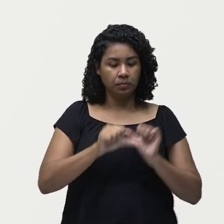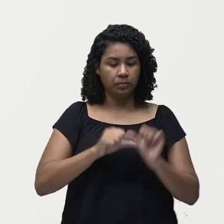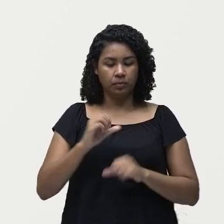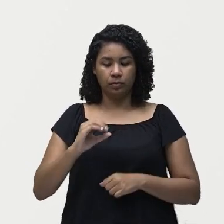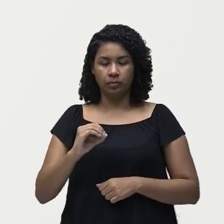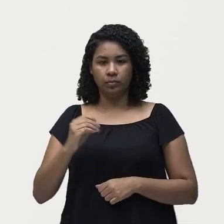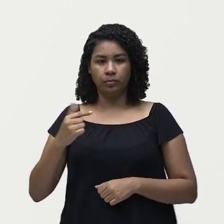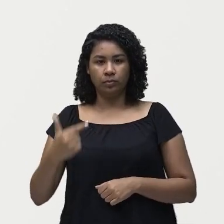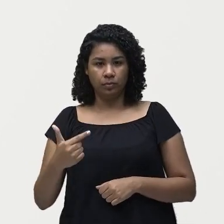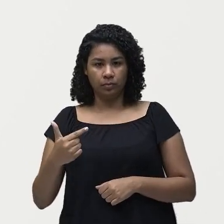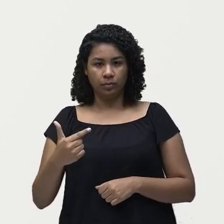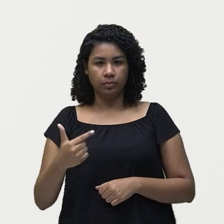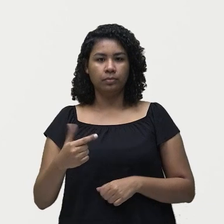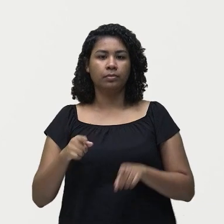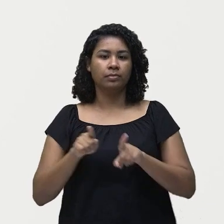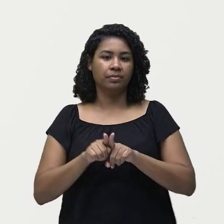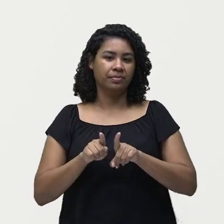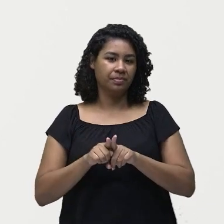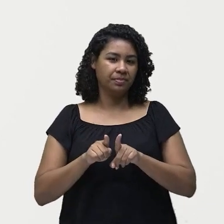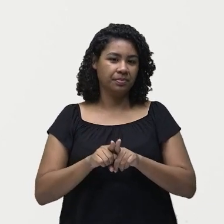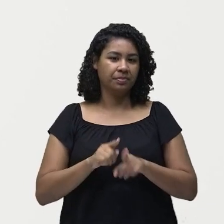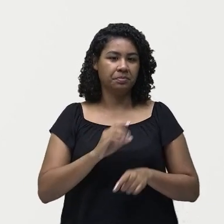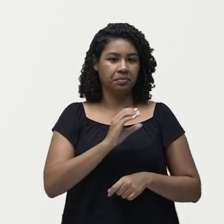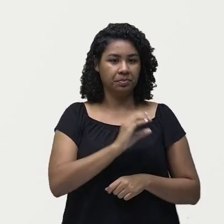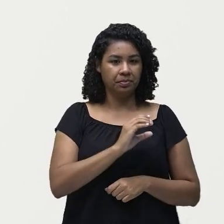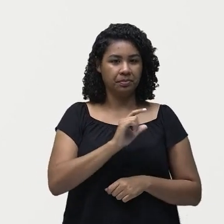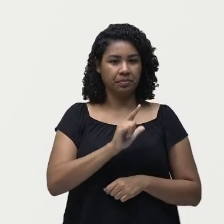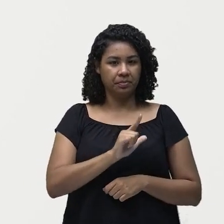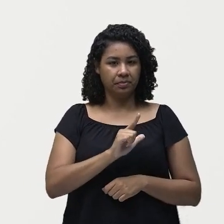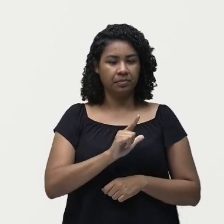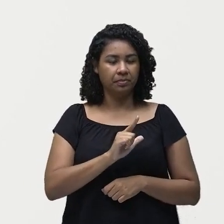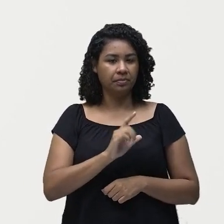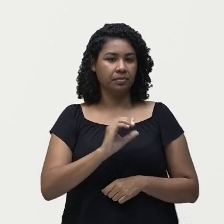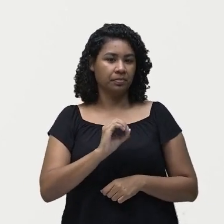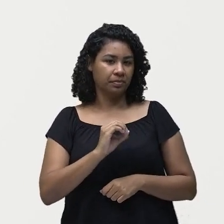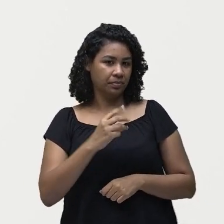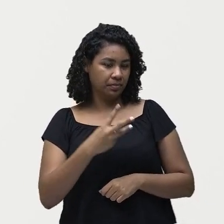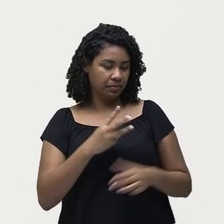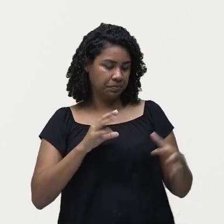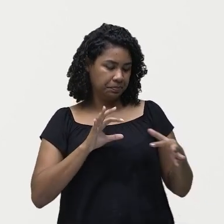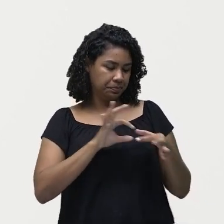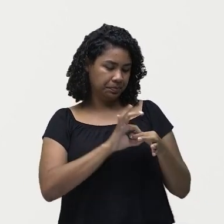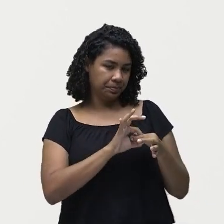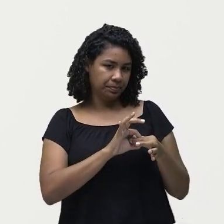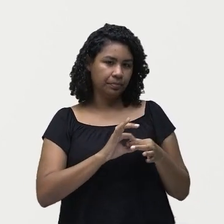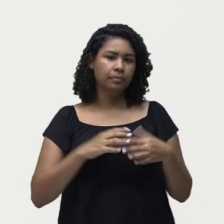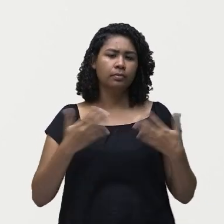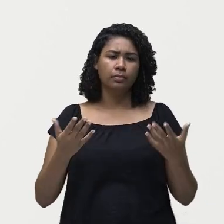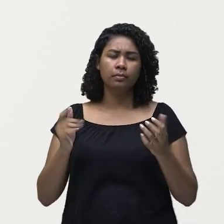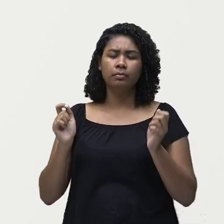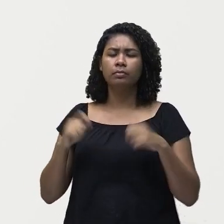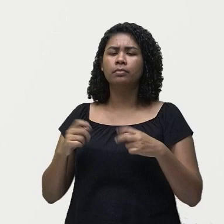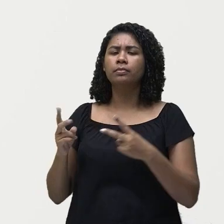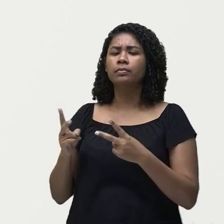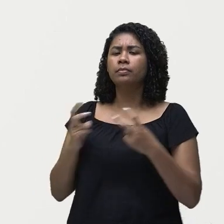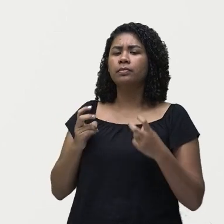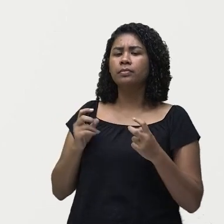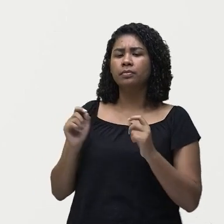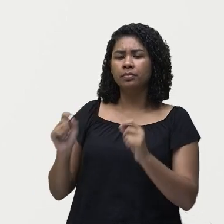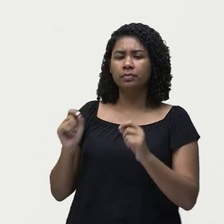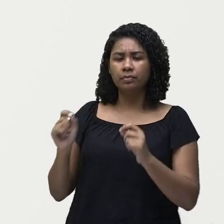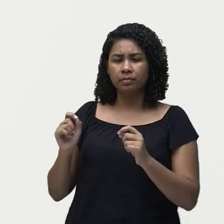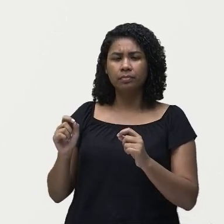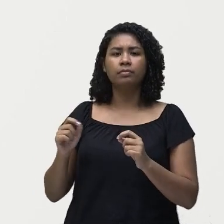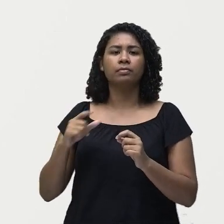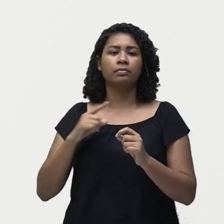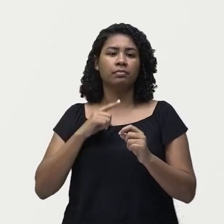monóxido de cloro. Né? Então, o que a gente consegue observar? Que quando ele chega lá na camada de ozônio, ele vai destruindo